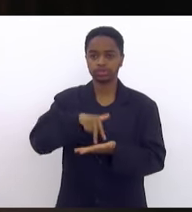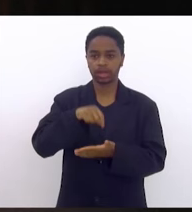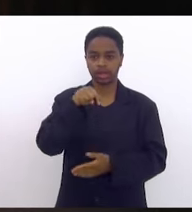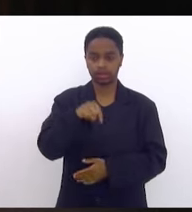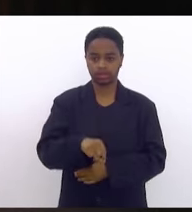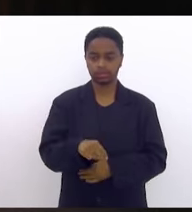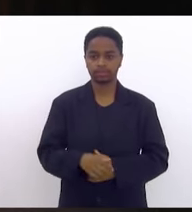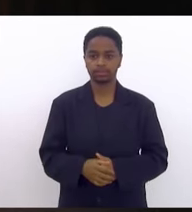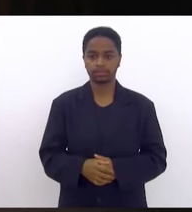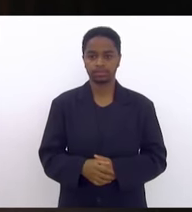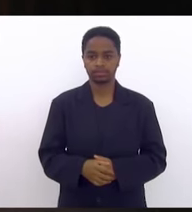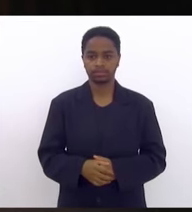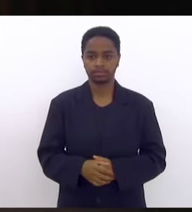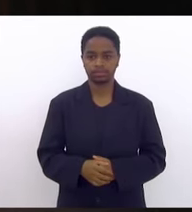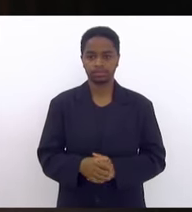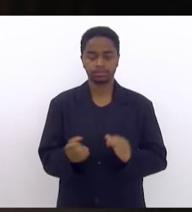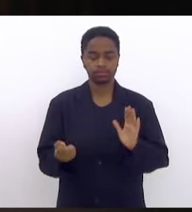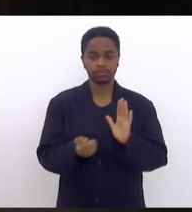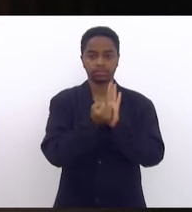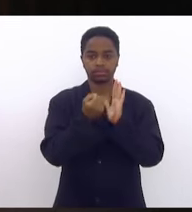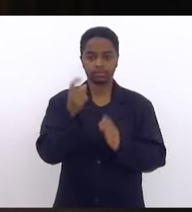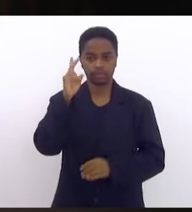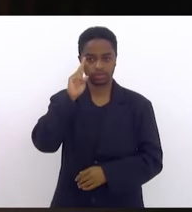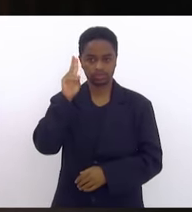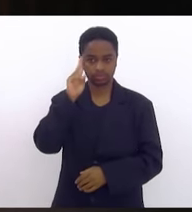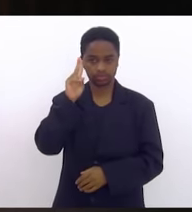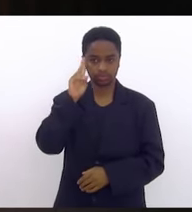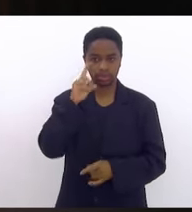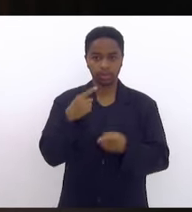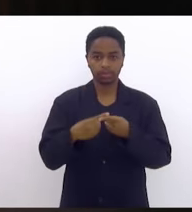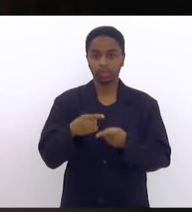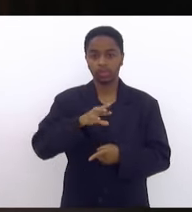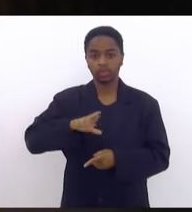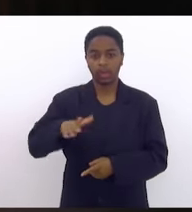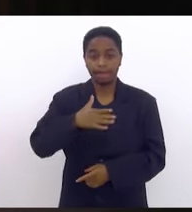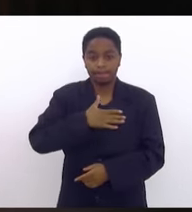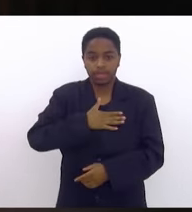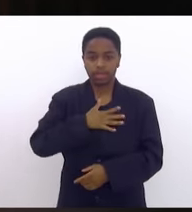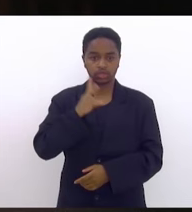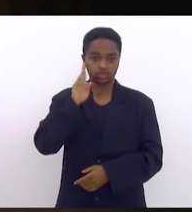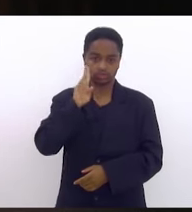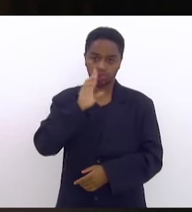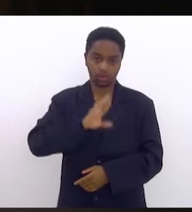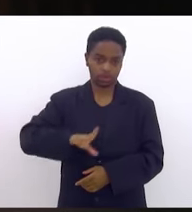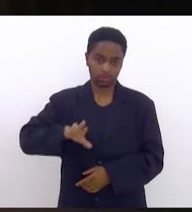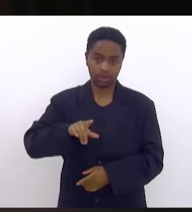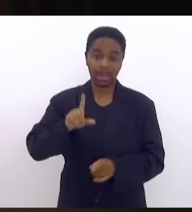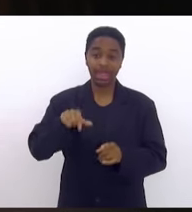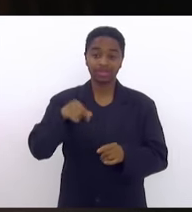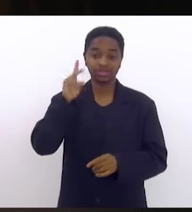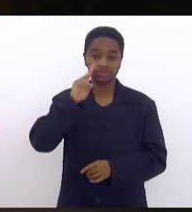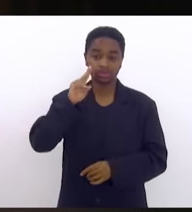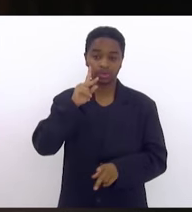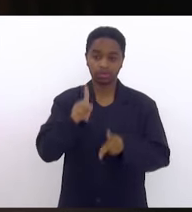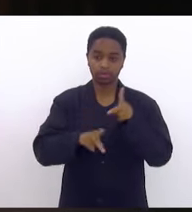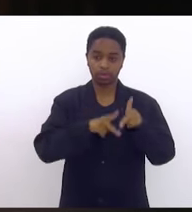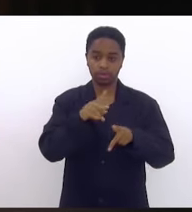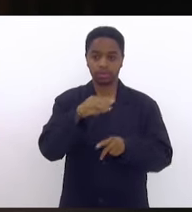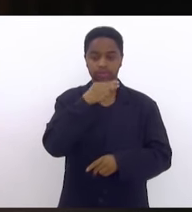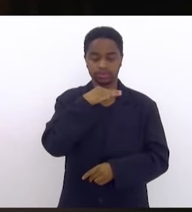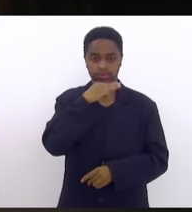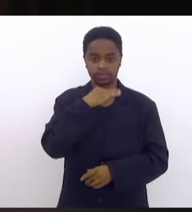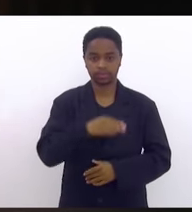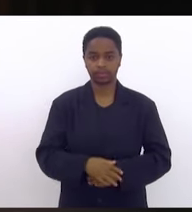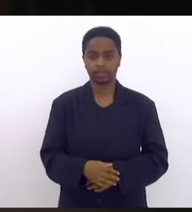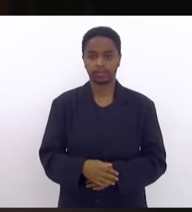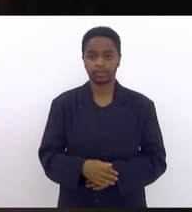ó, fazendo história. Não é a história do Rômulo Carcará, é a história da população de Mangaratiba.